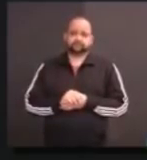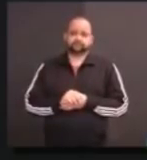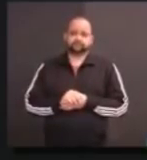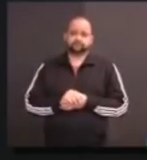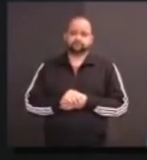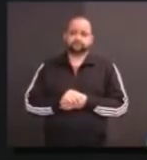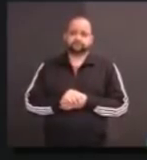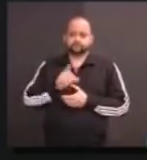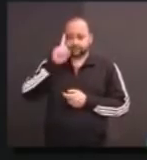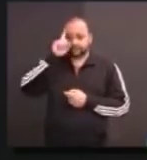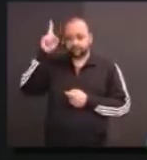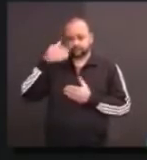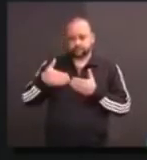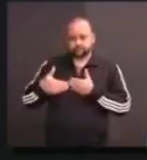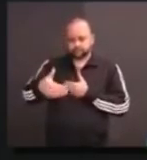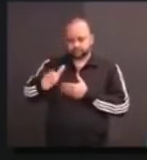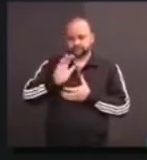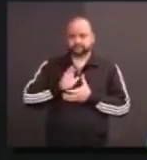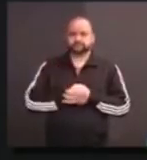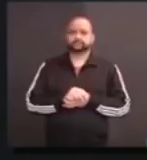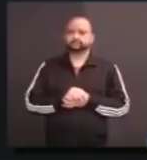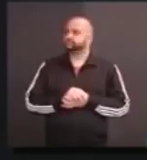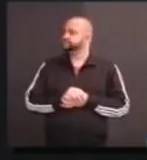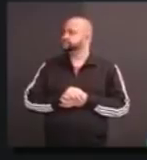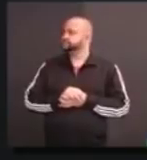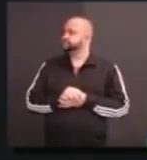Daqui uns dias.